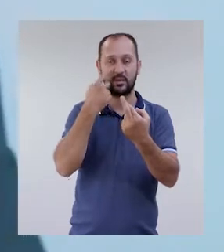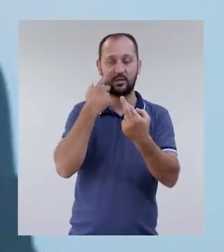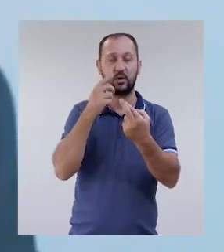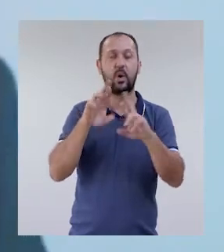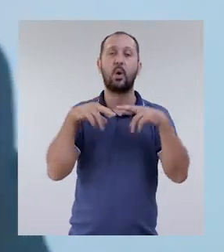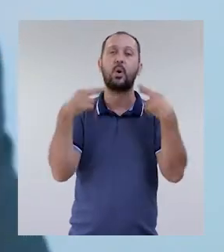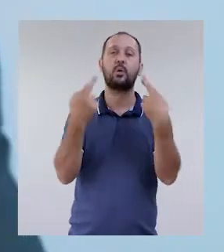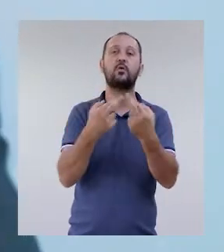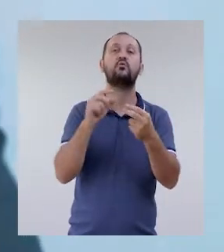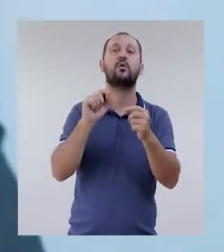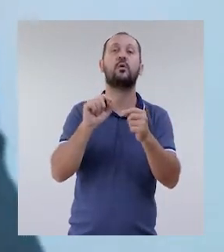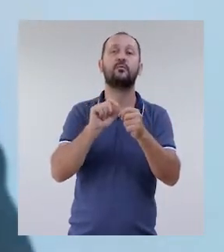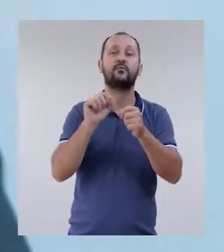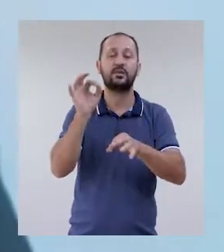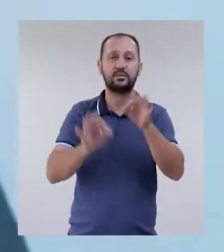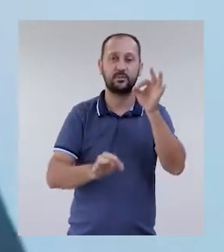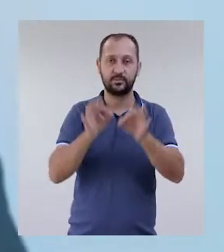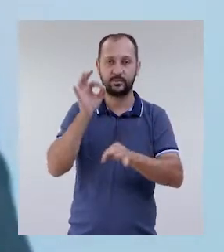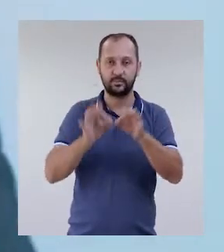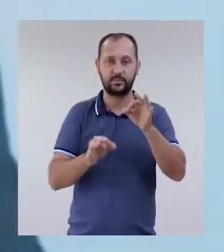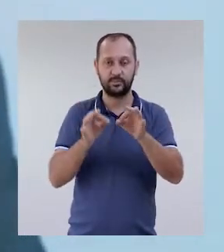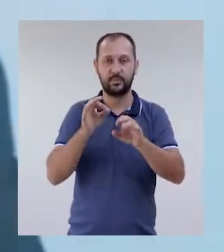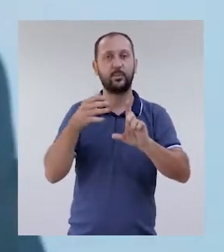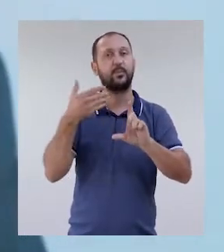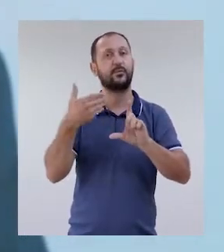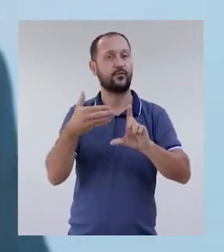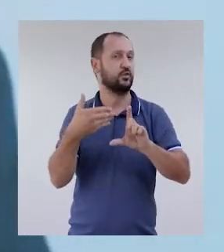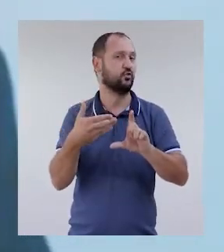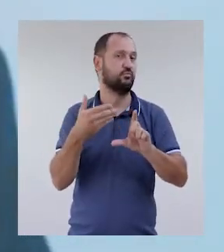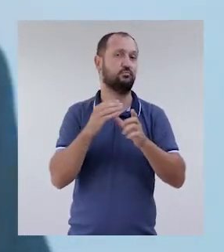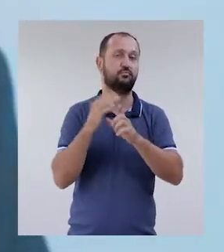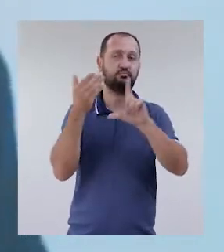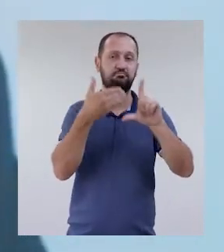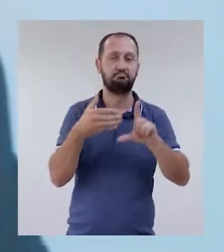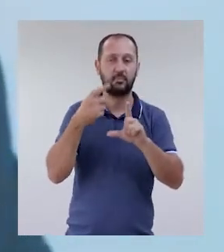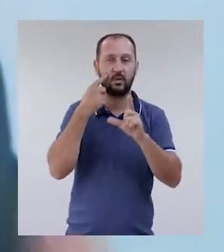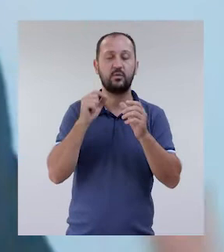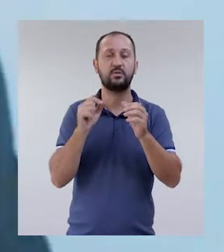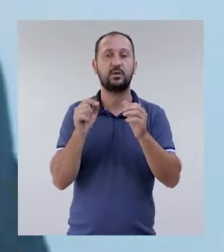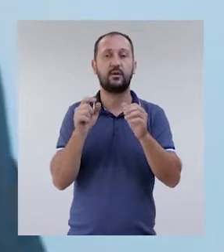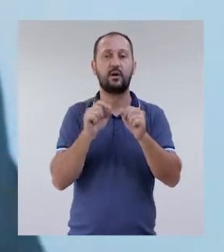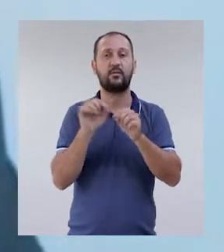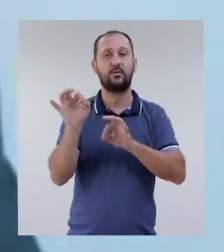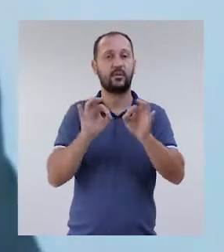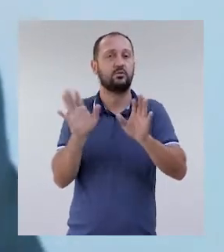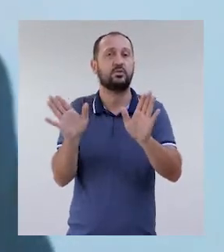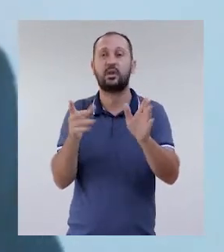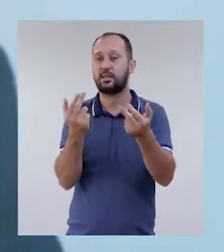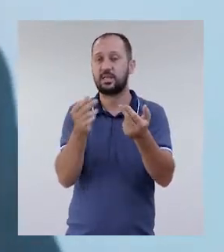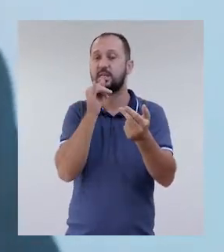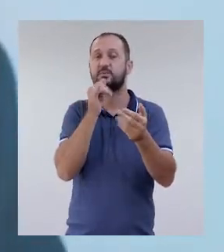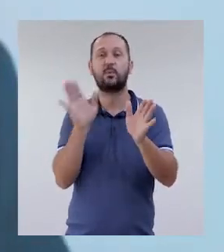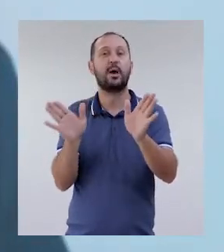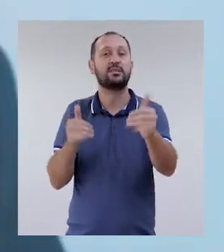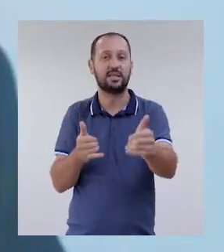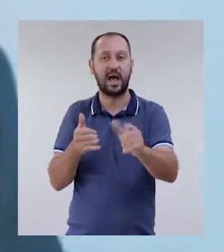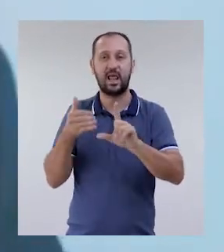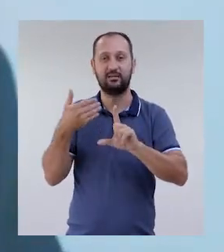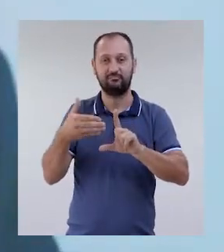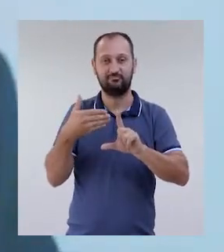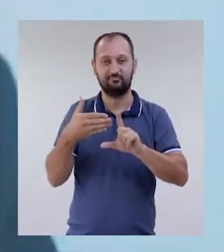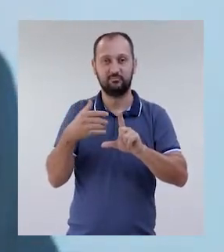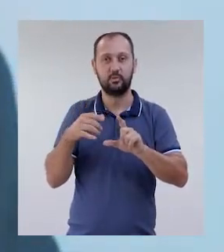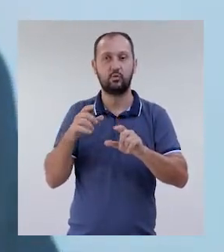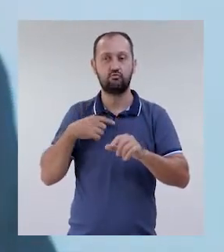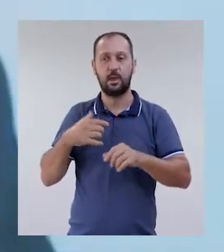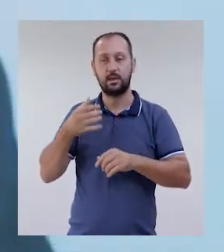Sessão plenária com julgamento por videoconferência. Abre-se uma sala, né, virtual,